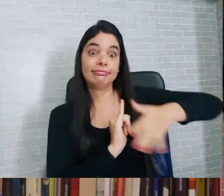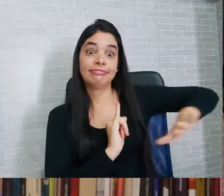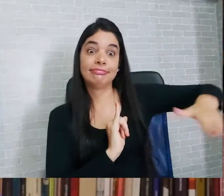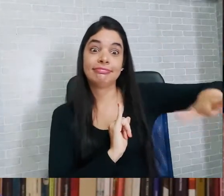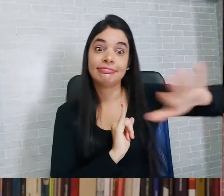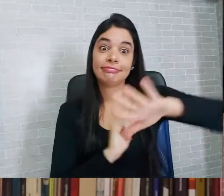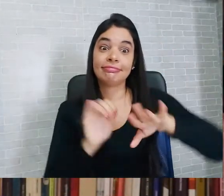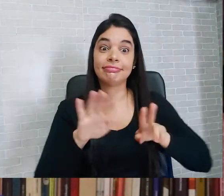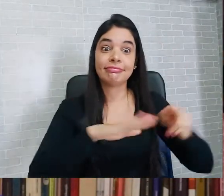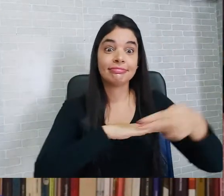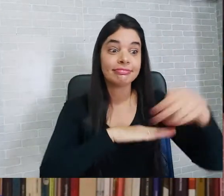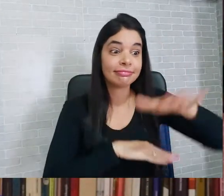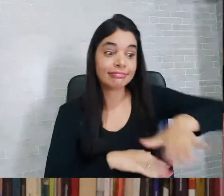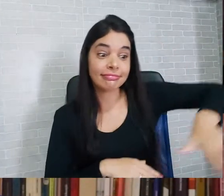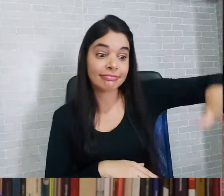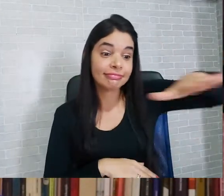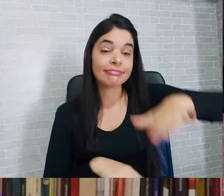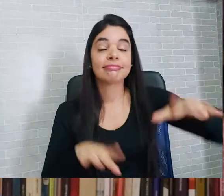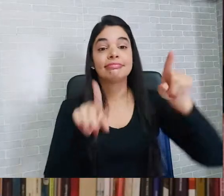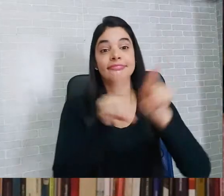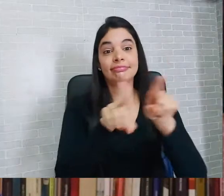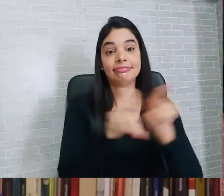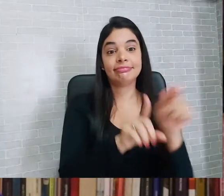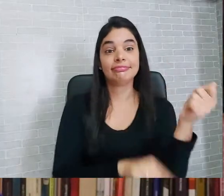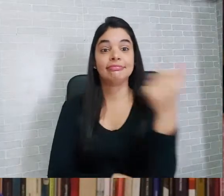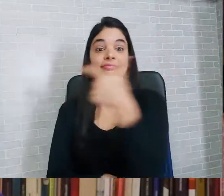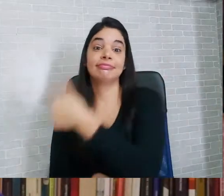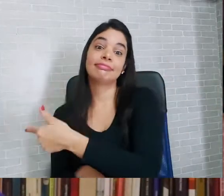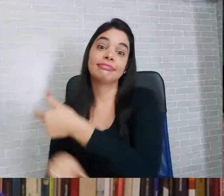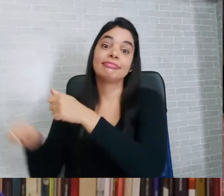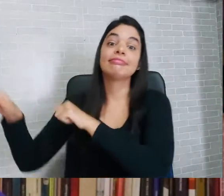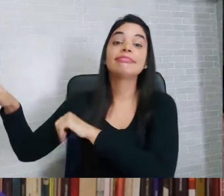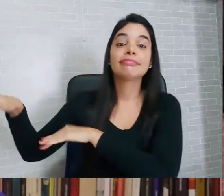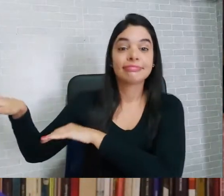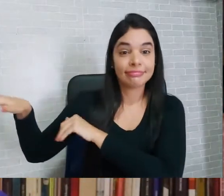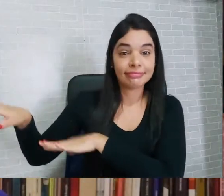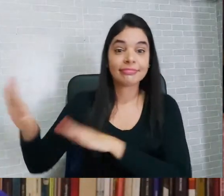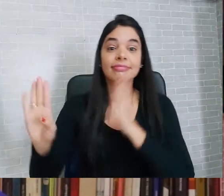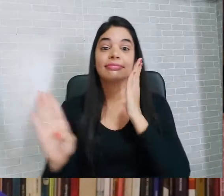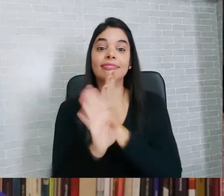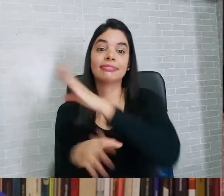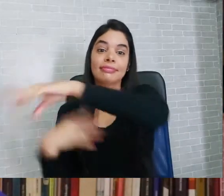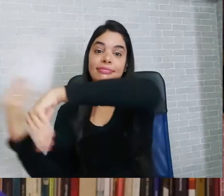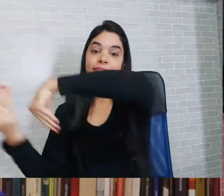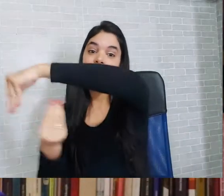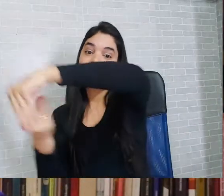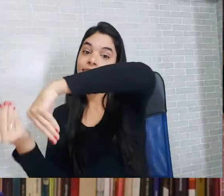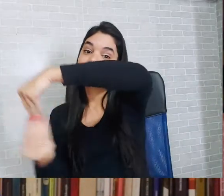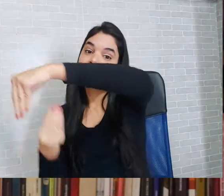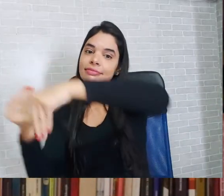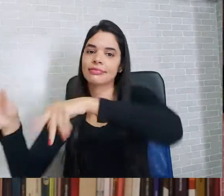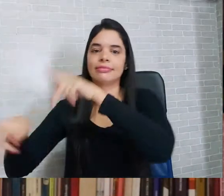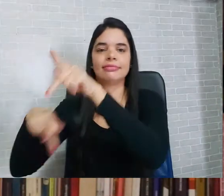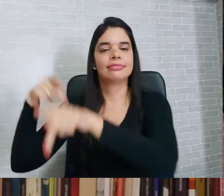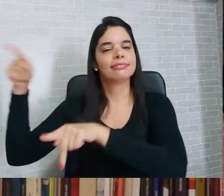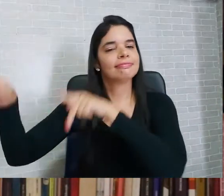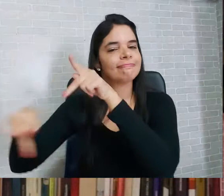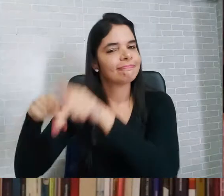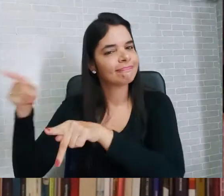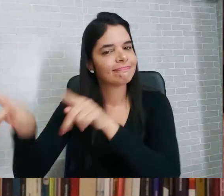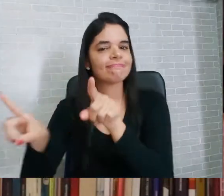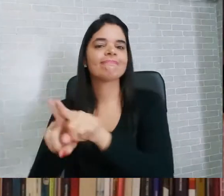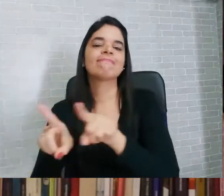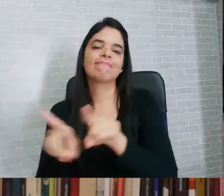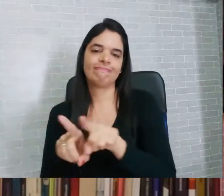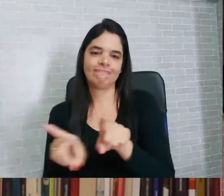Haiti especialmente, em Martinica e em Guadalupe, que na Guiana Francesa, devido à grande mistura de povos. E uma coisa que nós